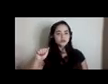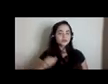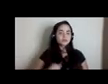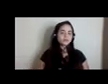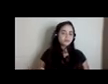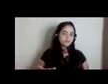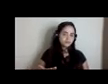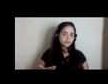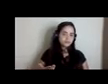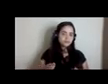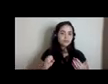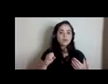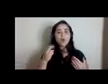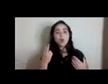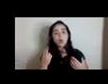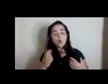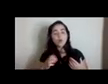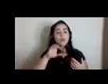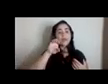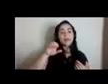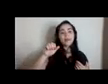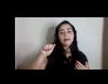Ou na EAD.